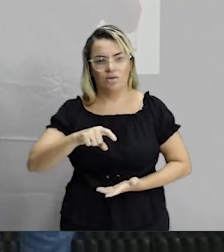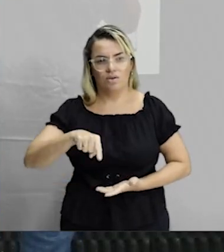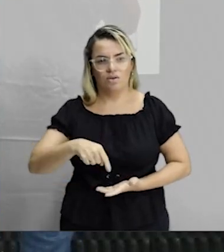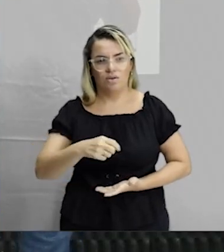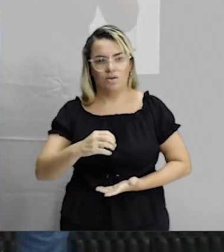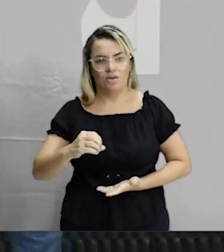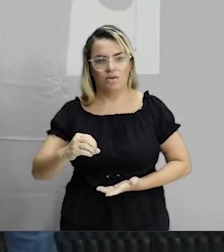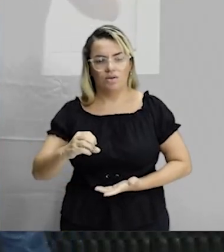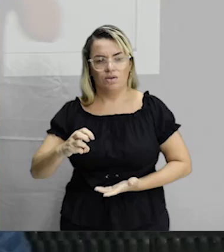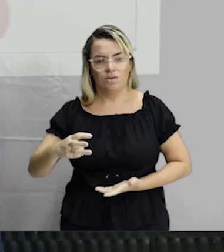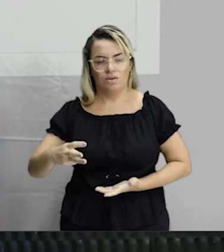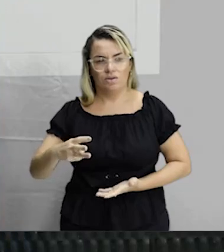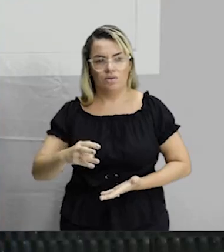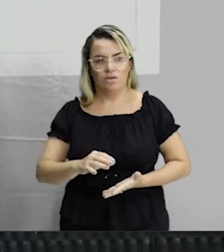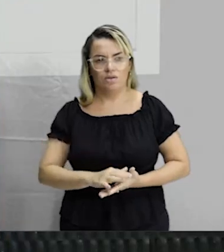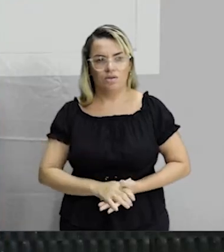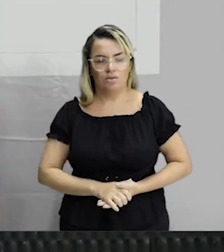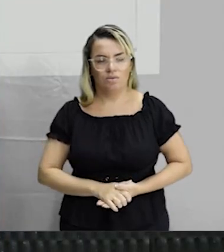1,03.